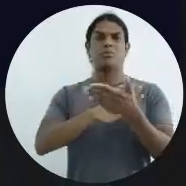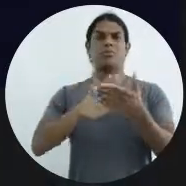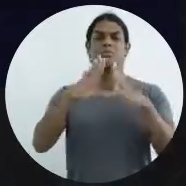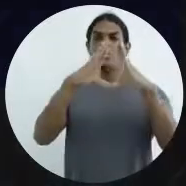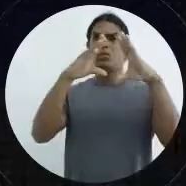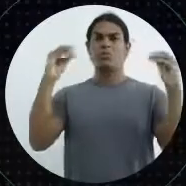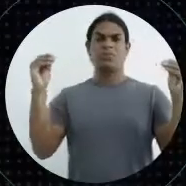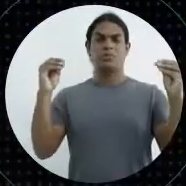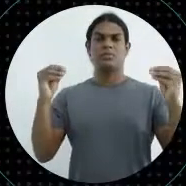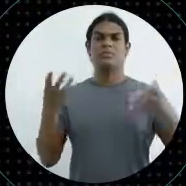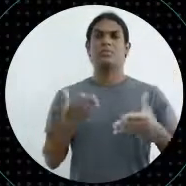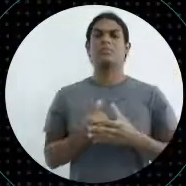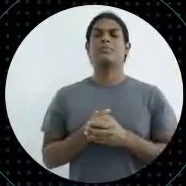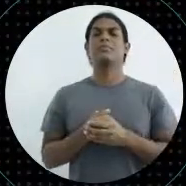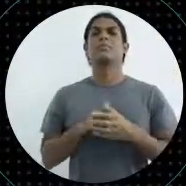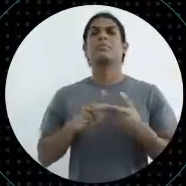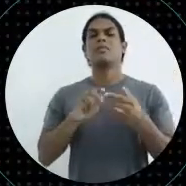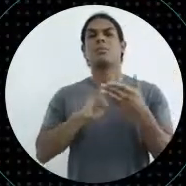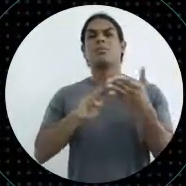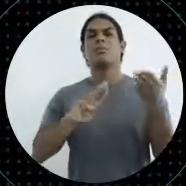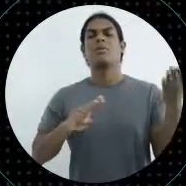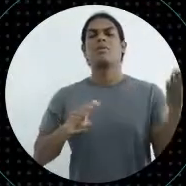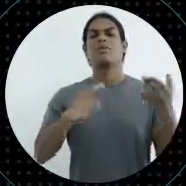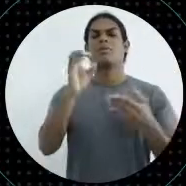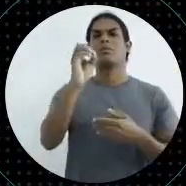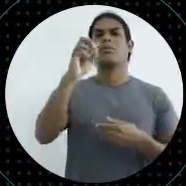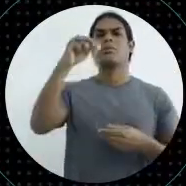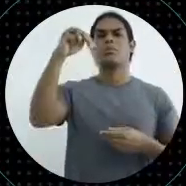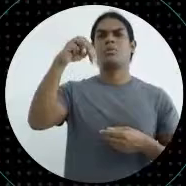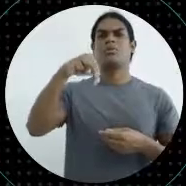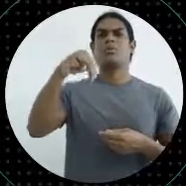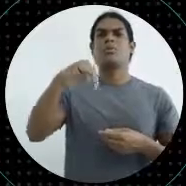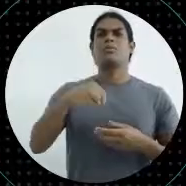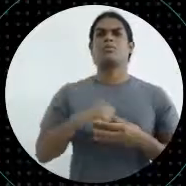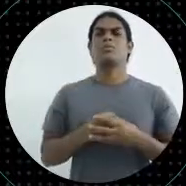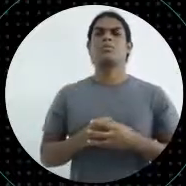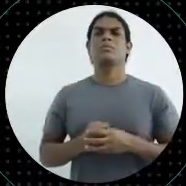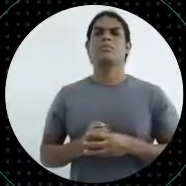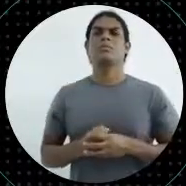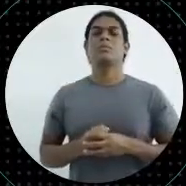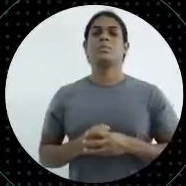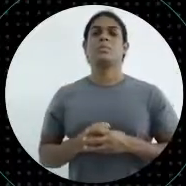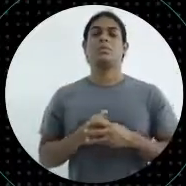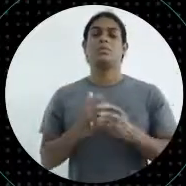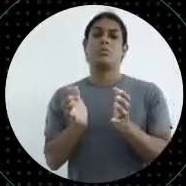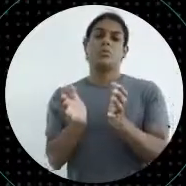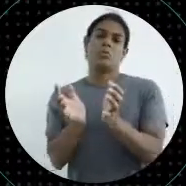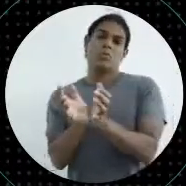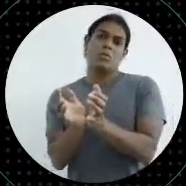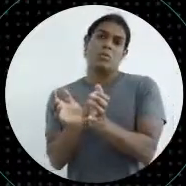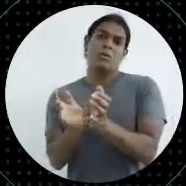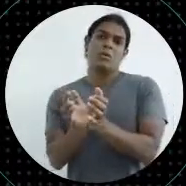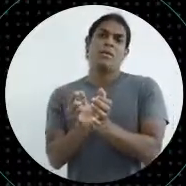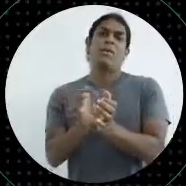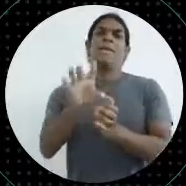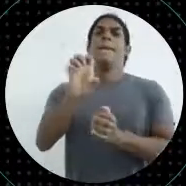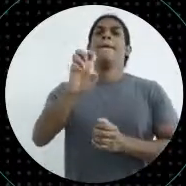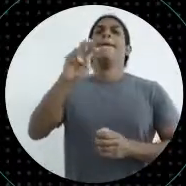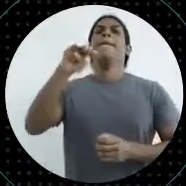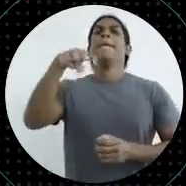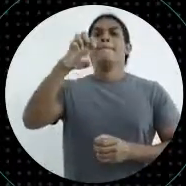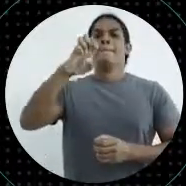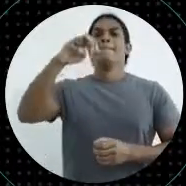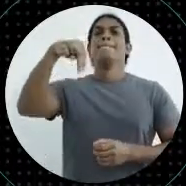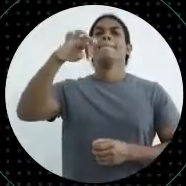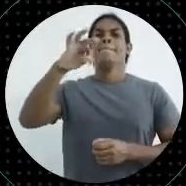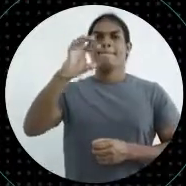Mais um método, o método on. O método on, ele é um grupo de eventos.